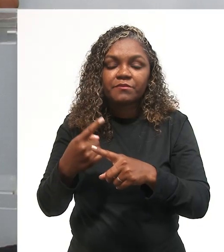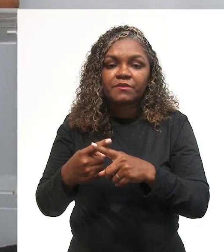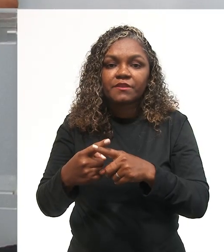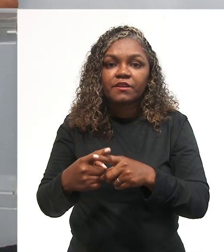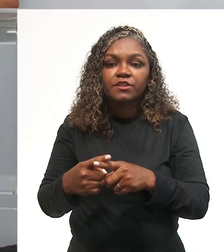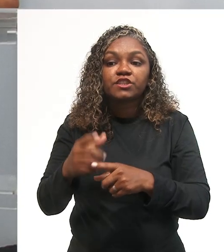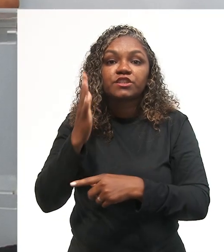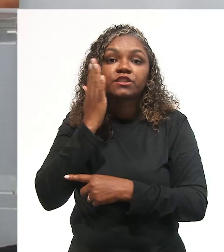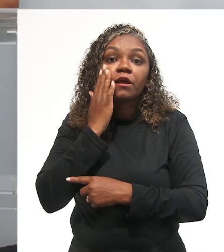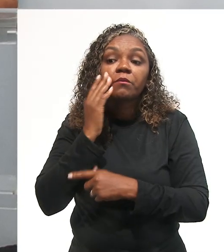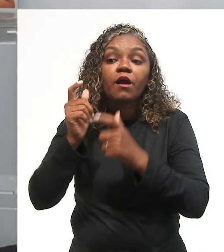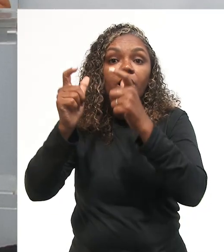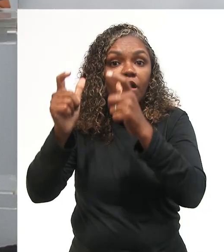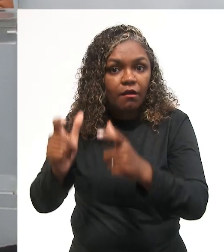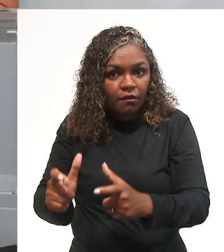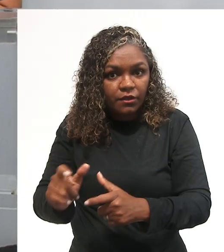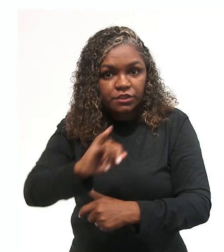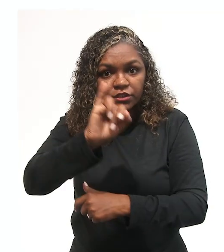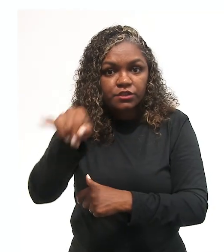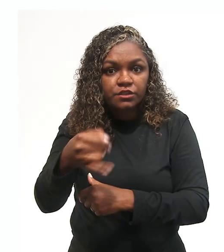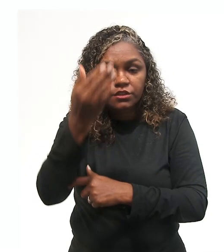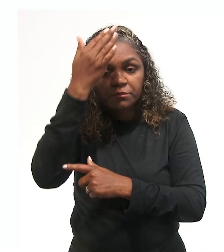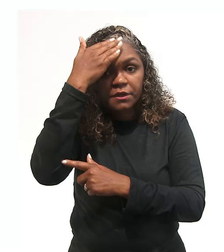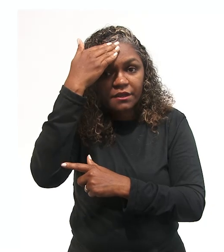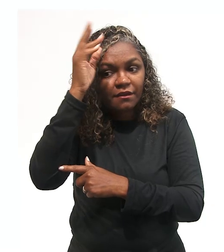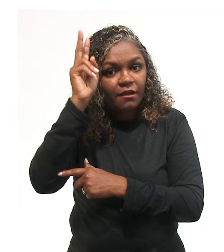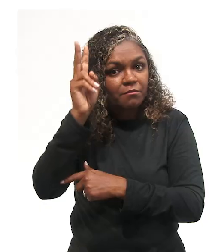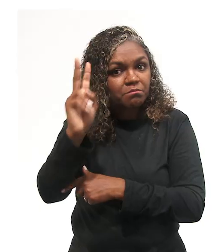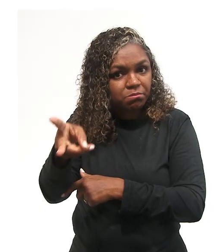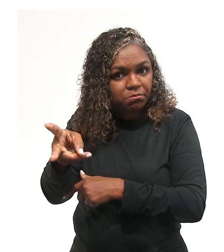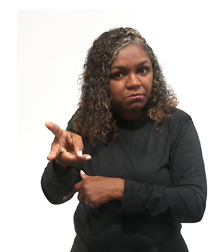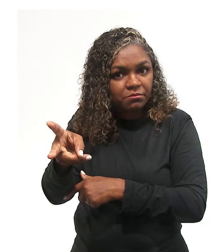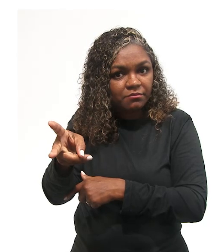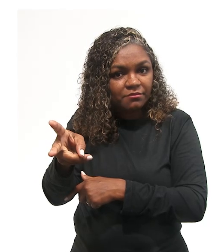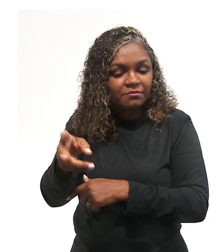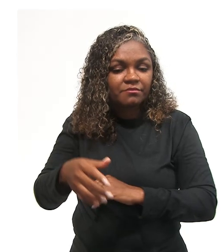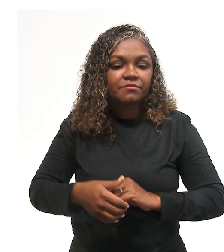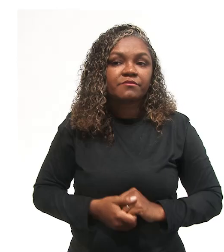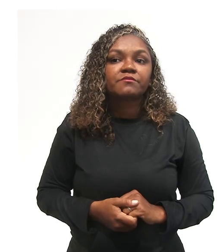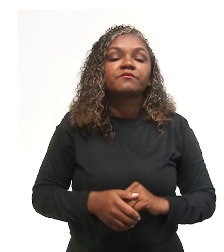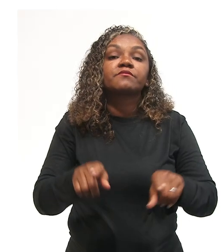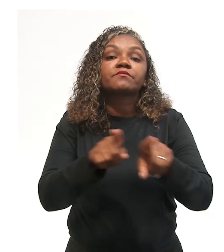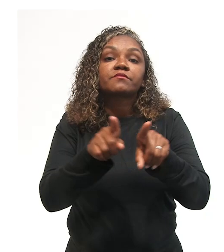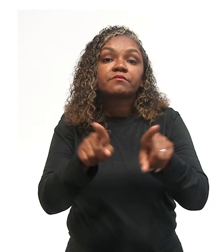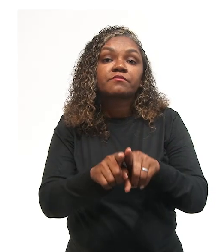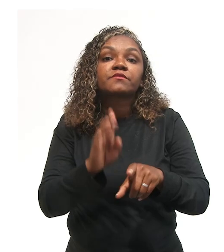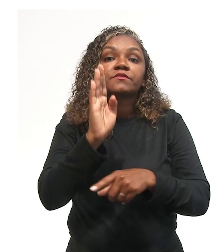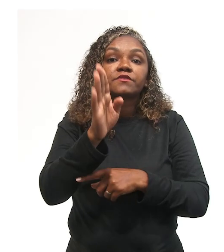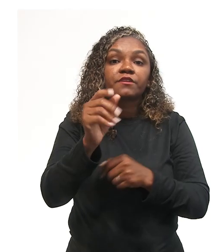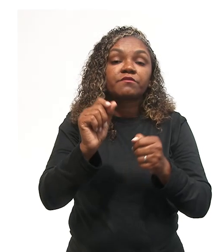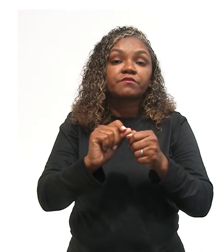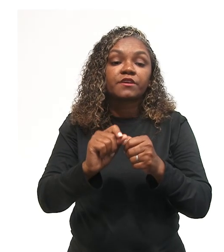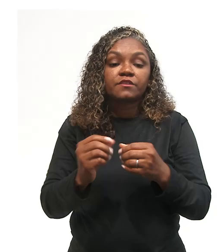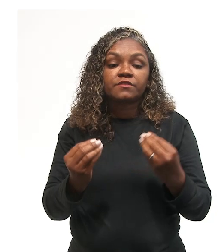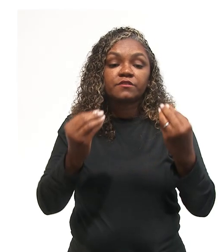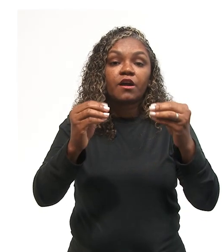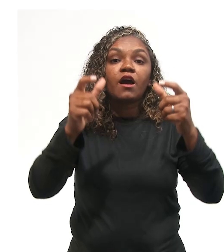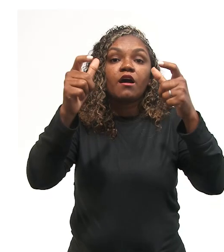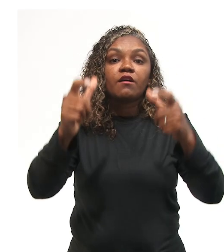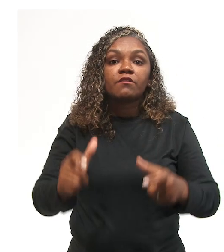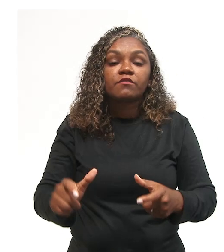aspecto geográfico, né, de Ji-Paraná, aqui, né? Você já também colocou como